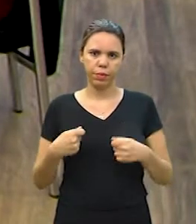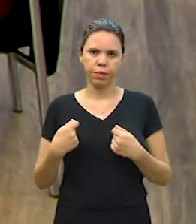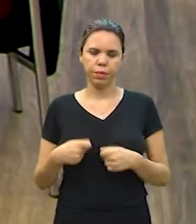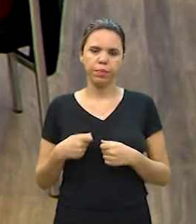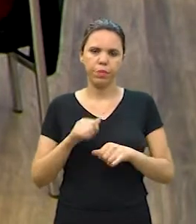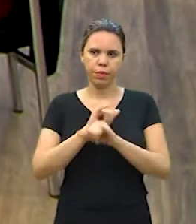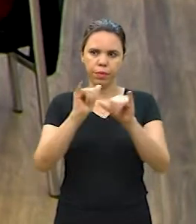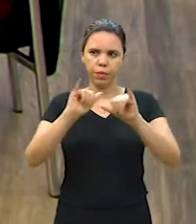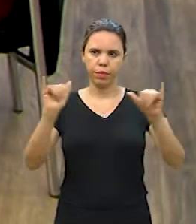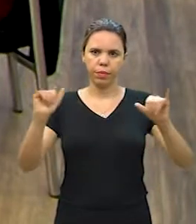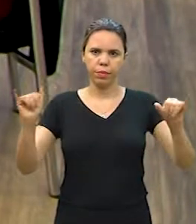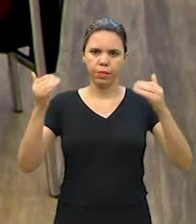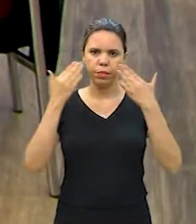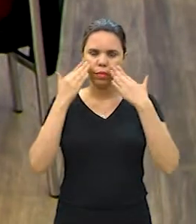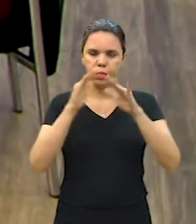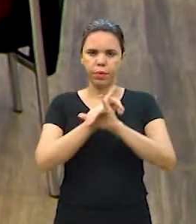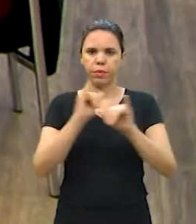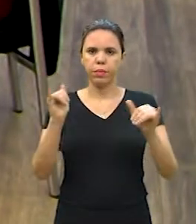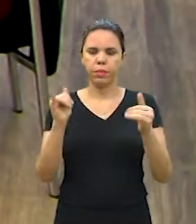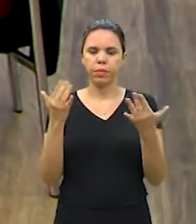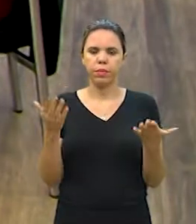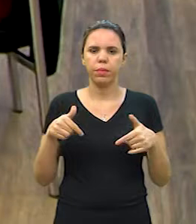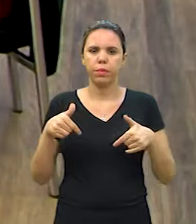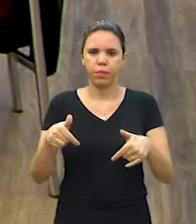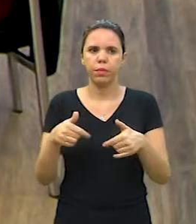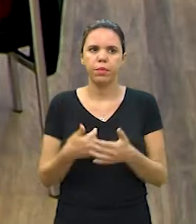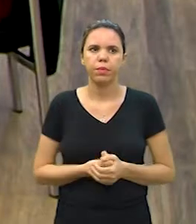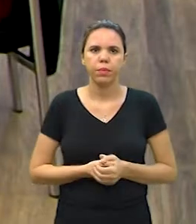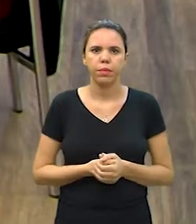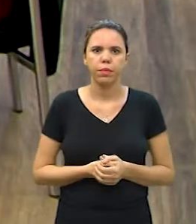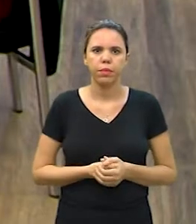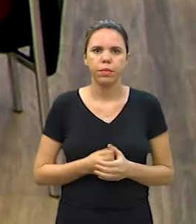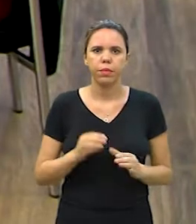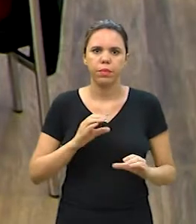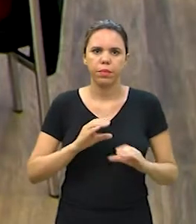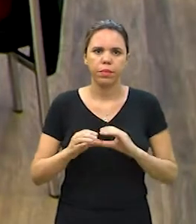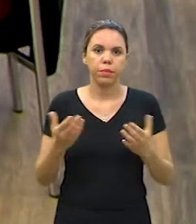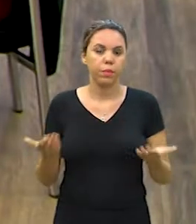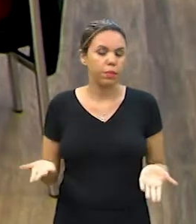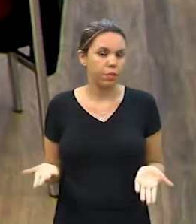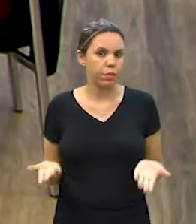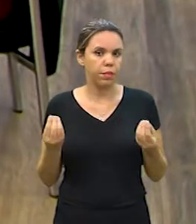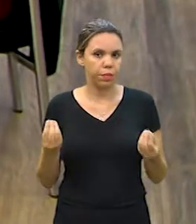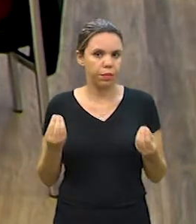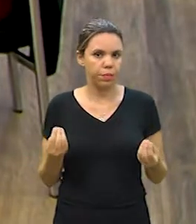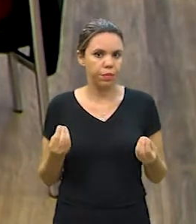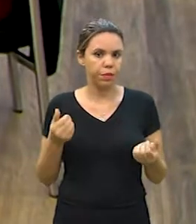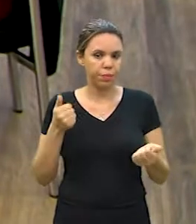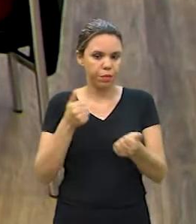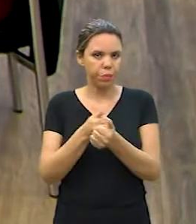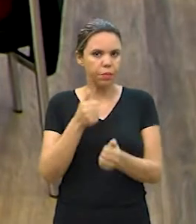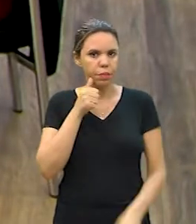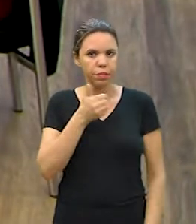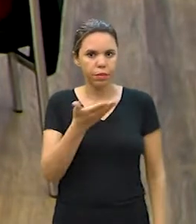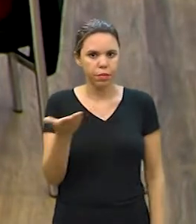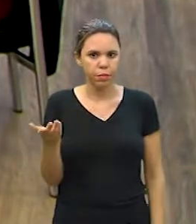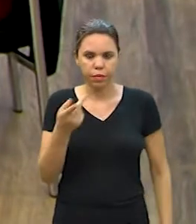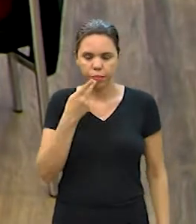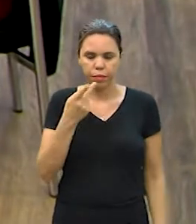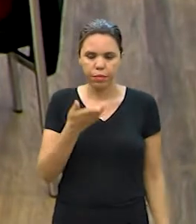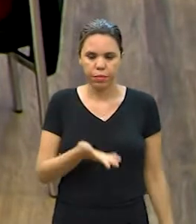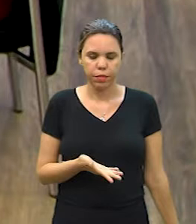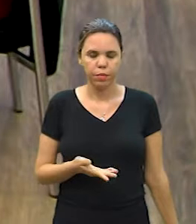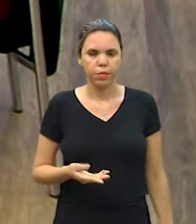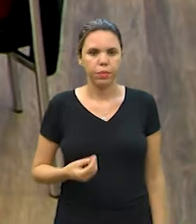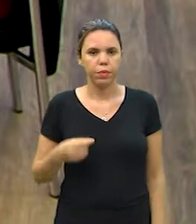de mais campanhas publicitárias, precisa de mais ações nos meios de comunicação? Como é que a gente aproxima essa mulher de falar,